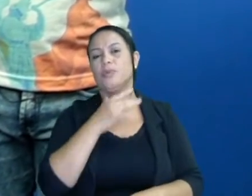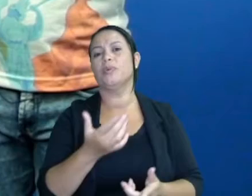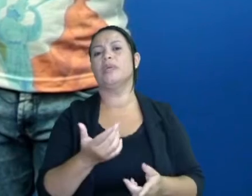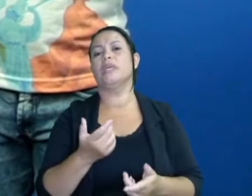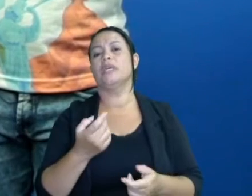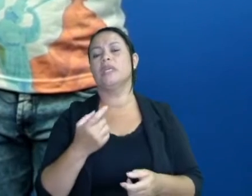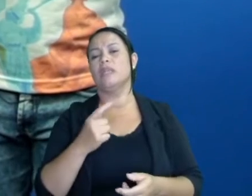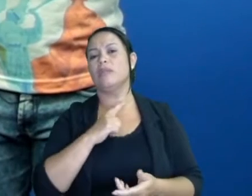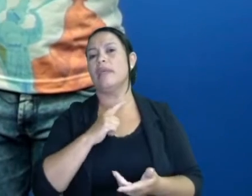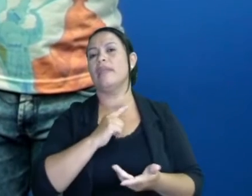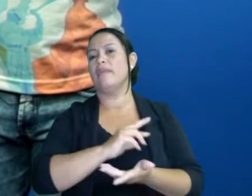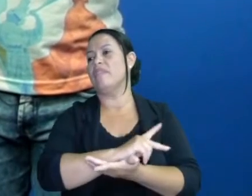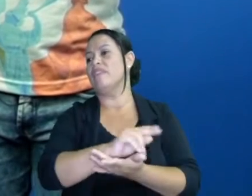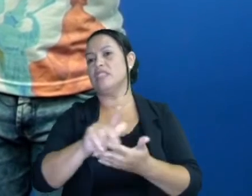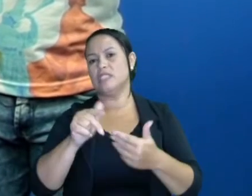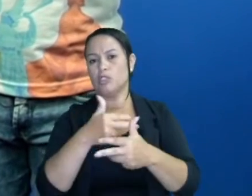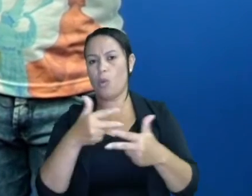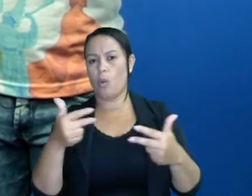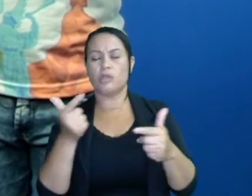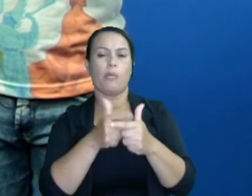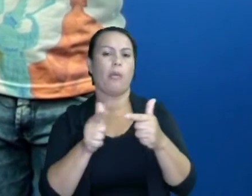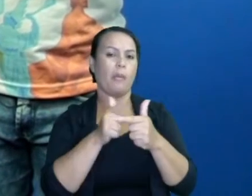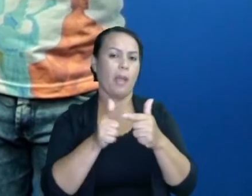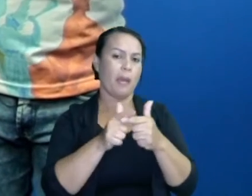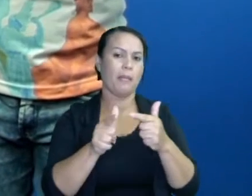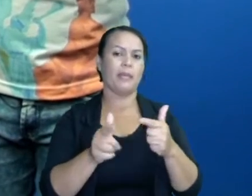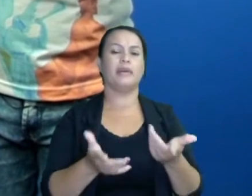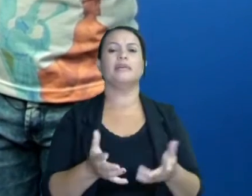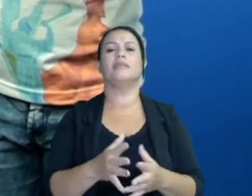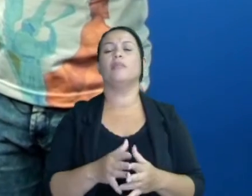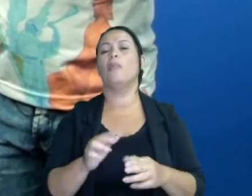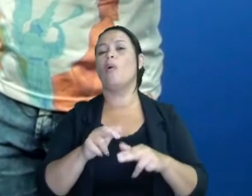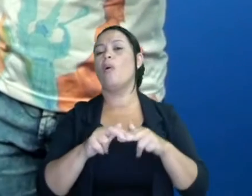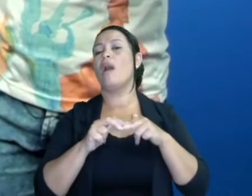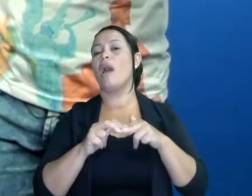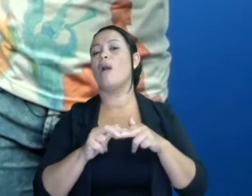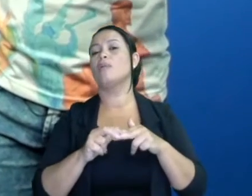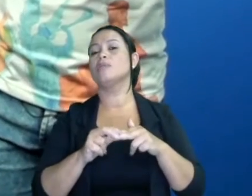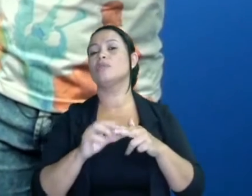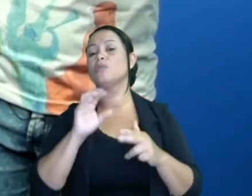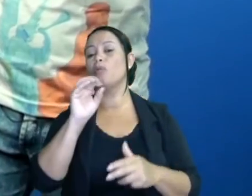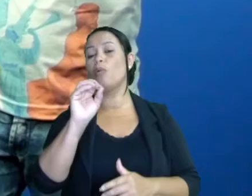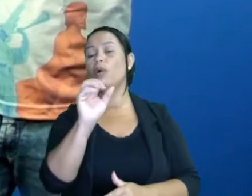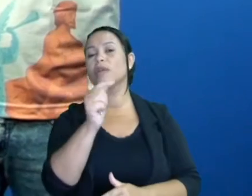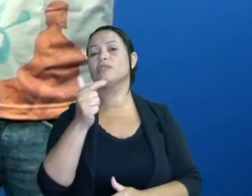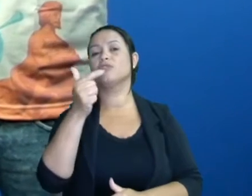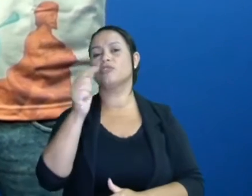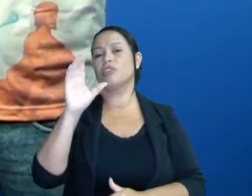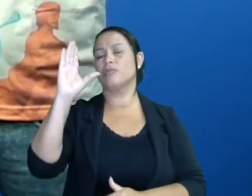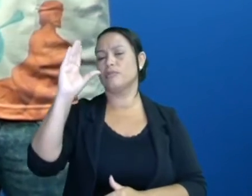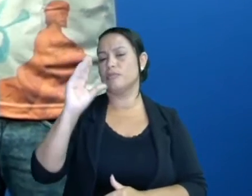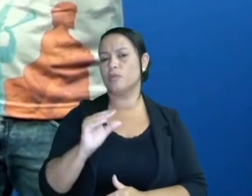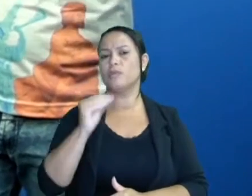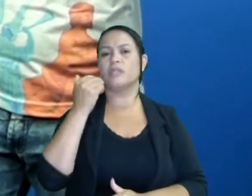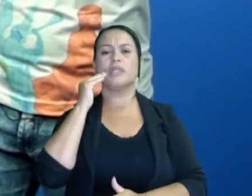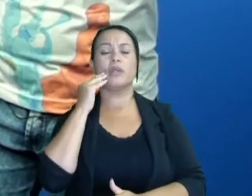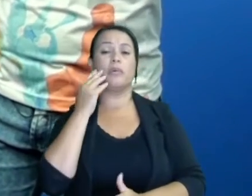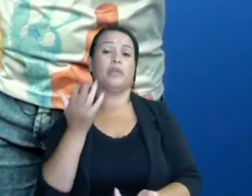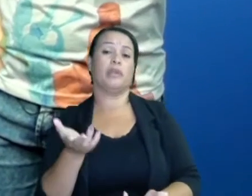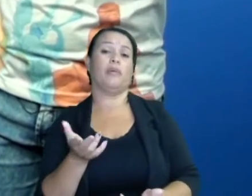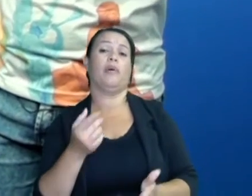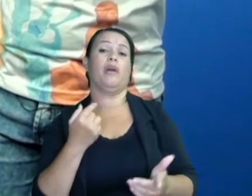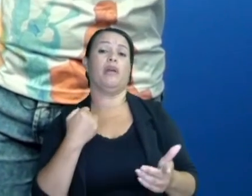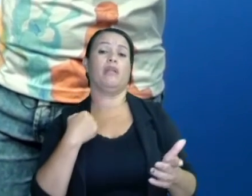de eventos ocorreriam com o aumento ou diminuição desse oxigênio. Eu convido você a pesquisar mais um pouco sobre isso. Inclusive, até